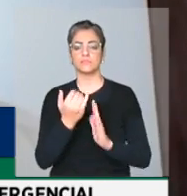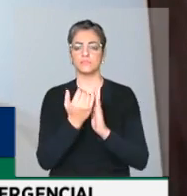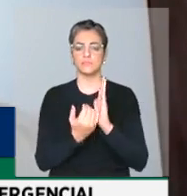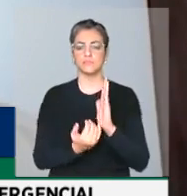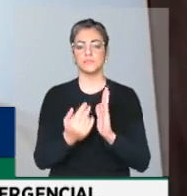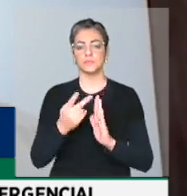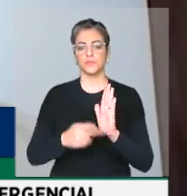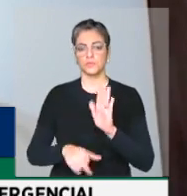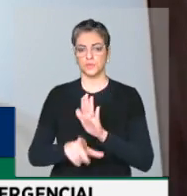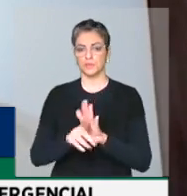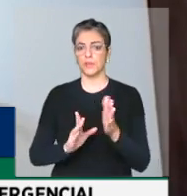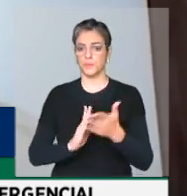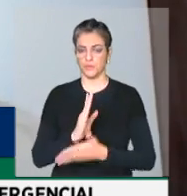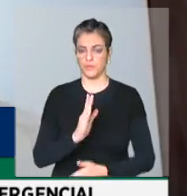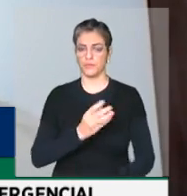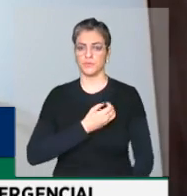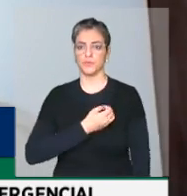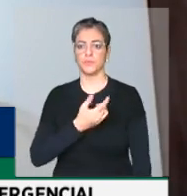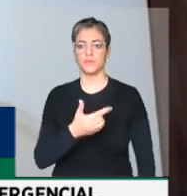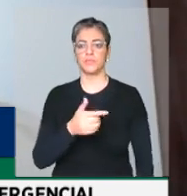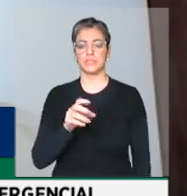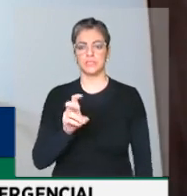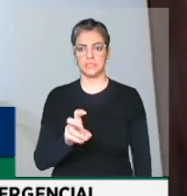projetos de lei